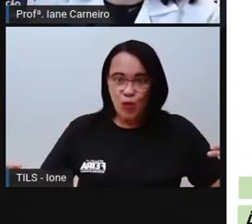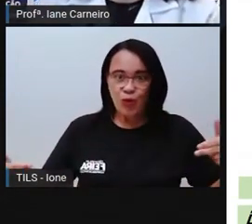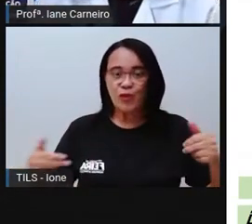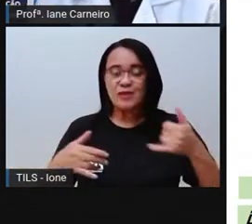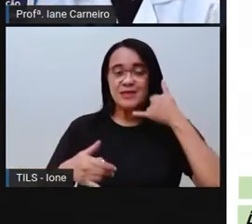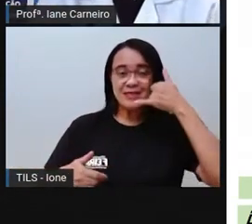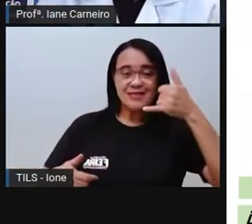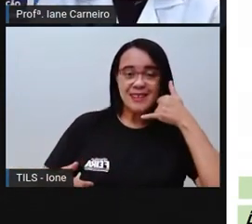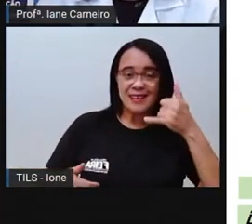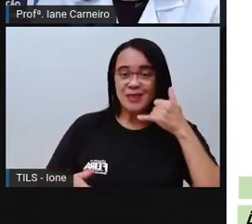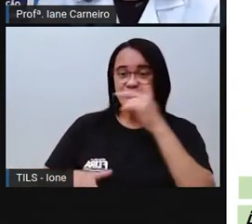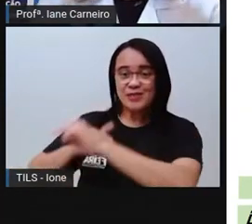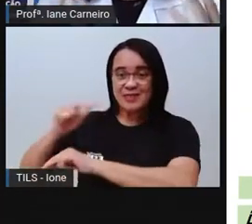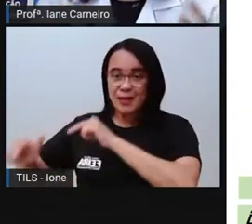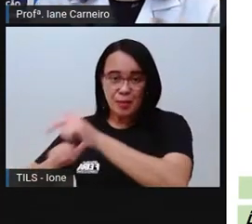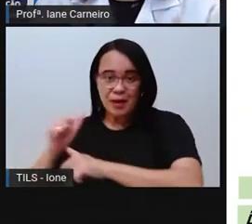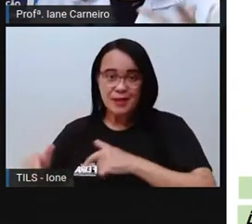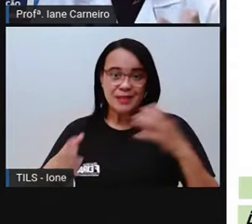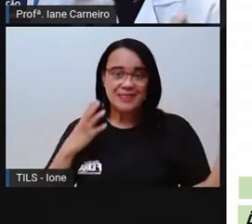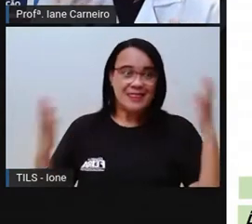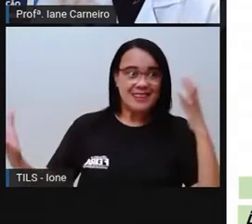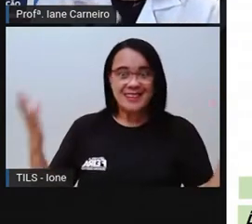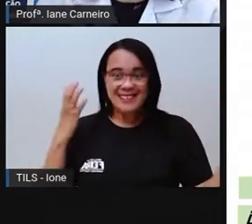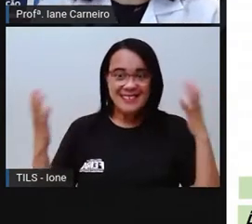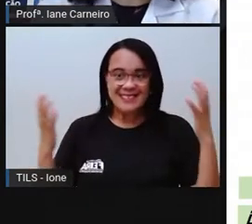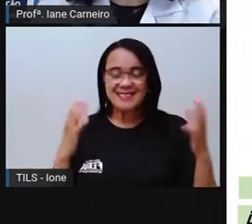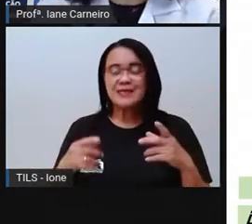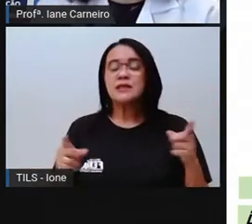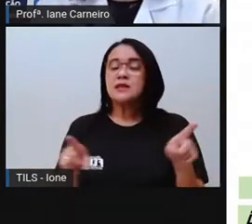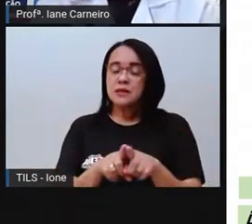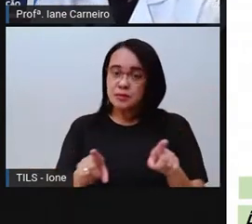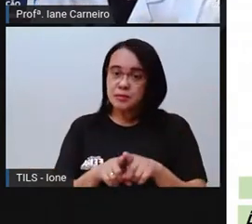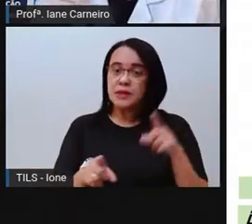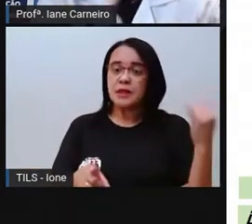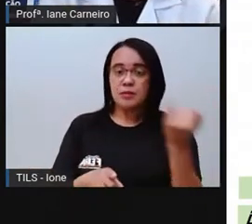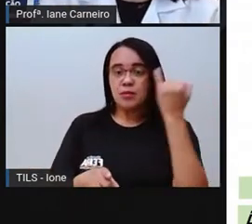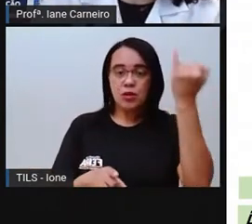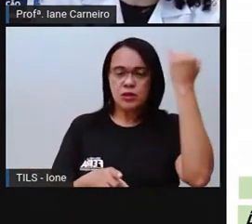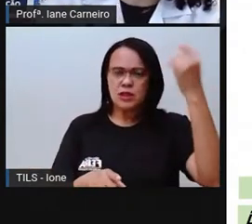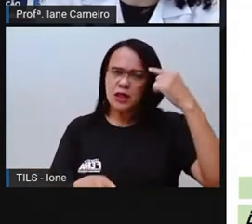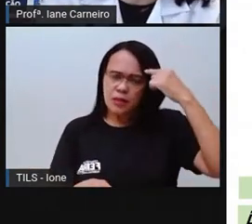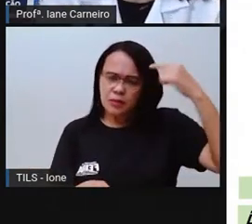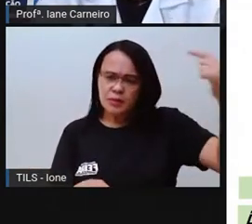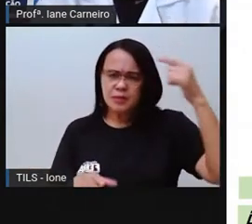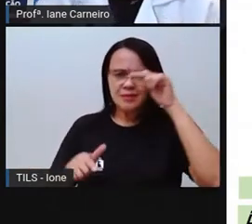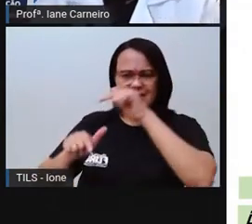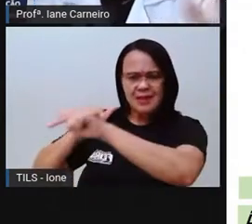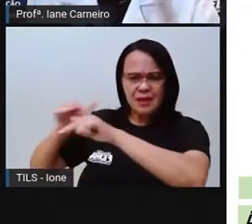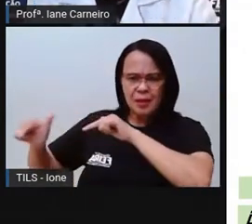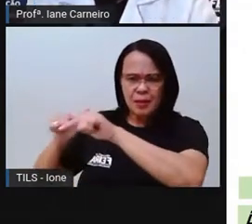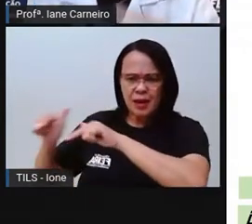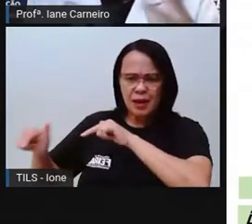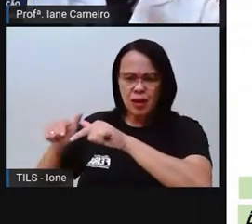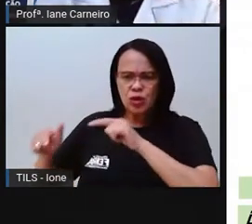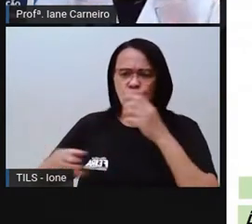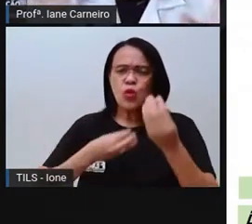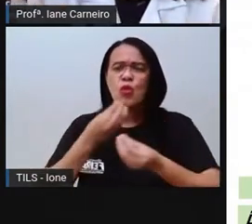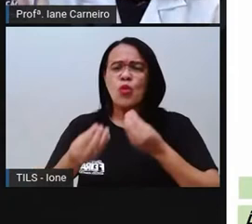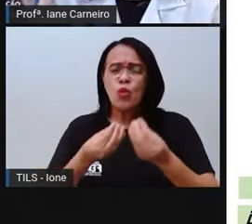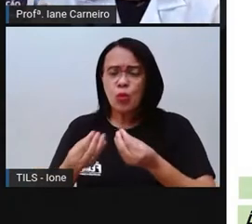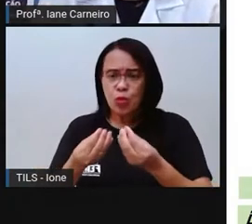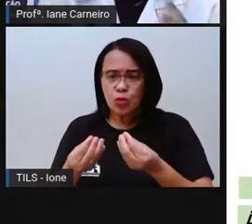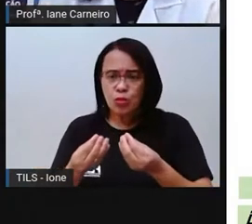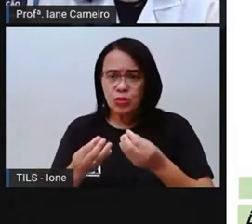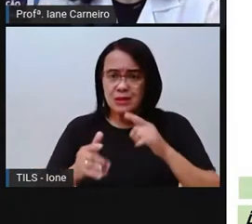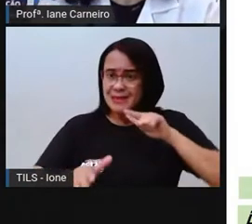tempo. Né? E aí, para a gente pensar sobre essa questão do trabalho, né? Quem é que trabalha, como o tema já diz, né? Que